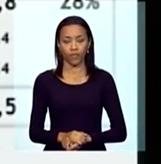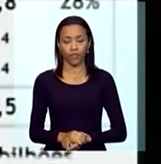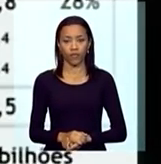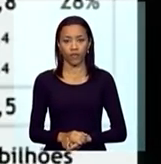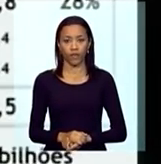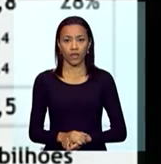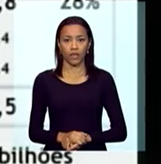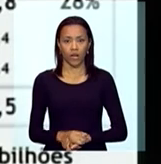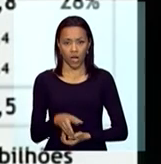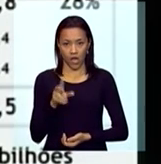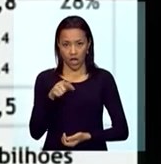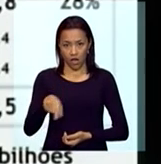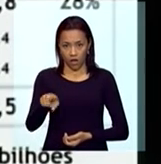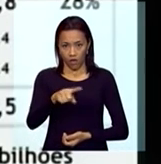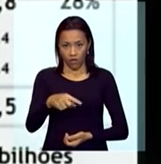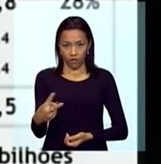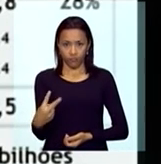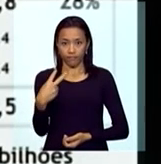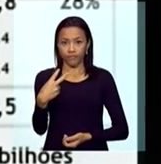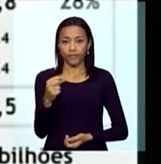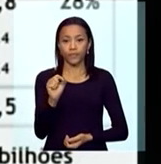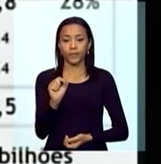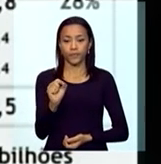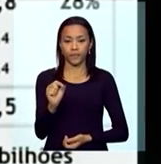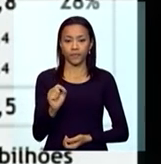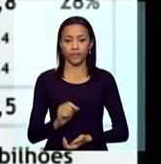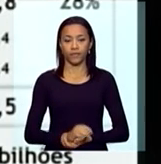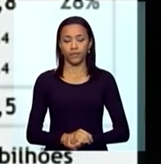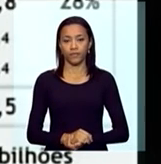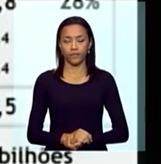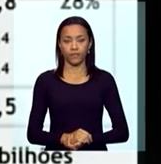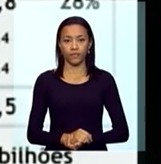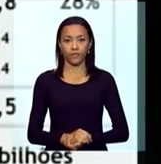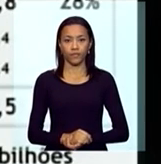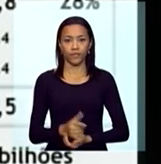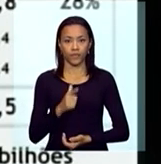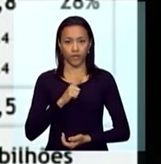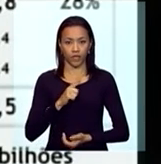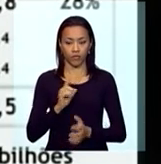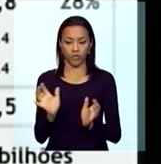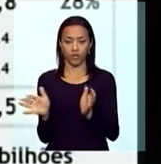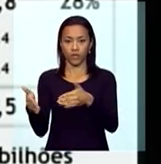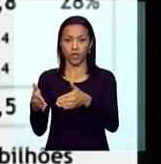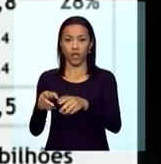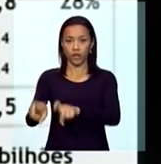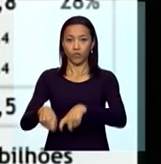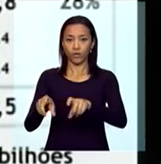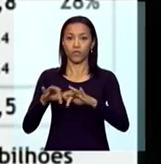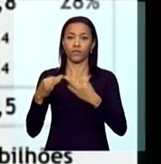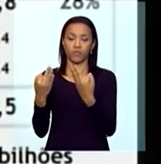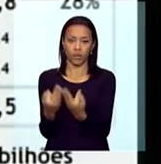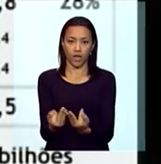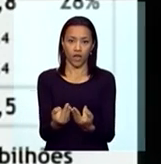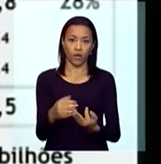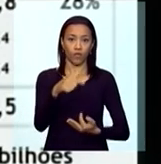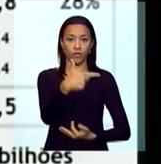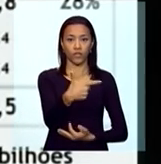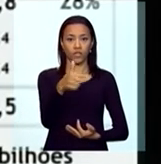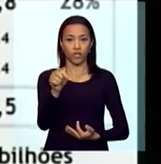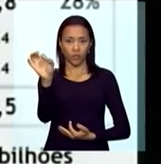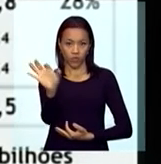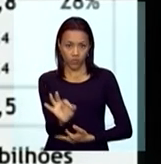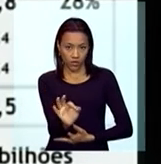E aí tem segmentado, a gente tem agricultura familiar com